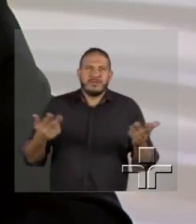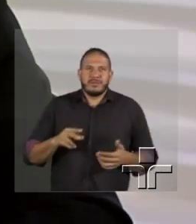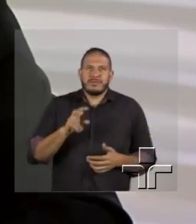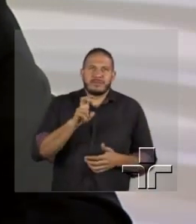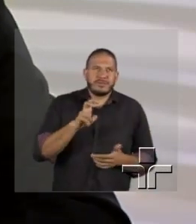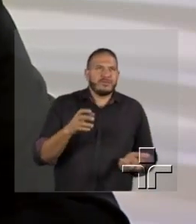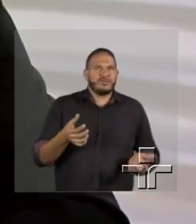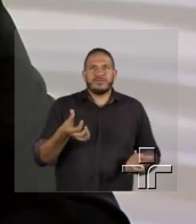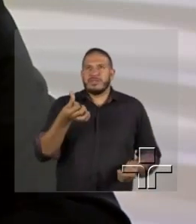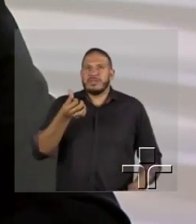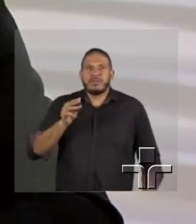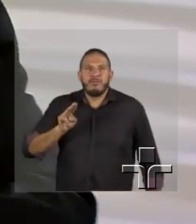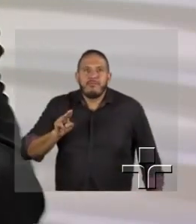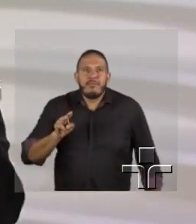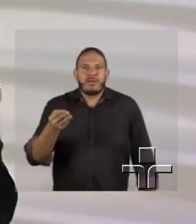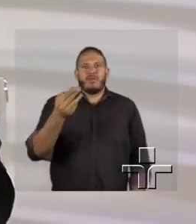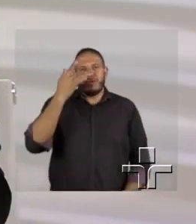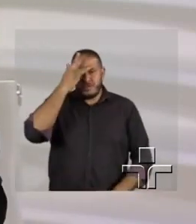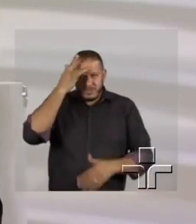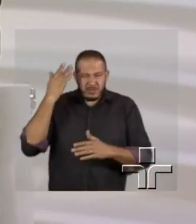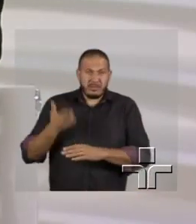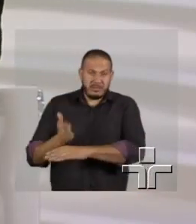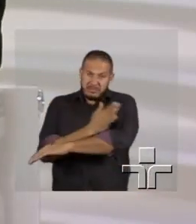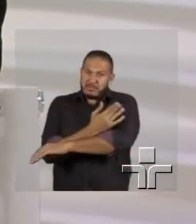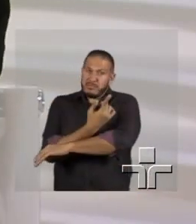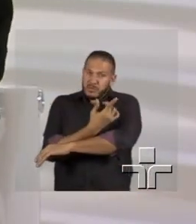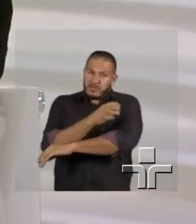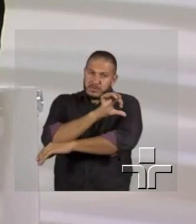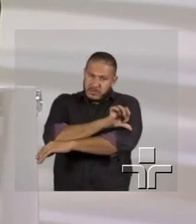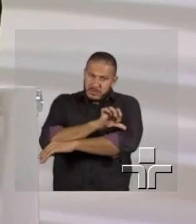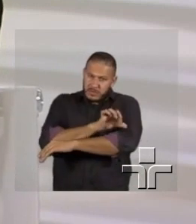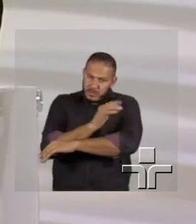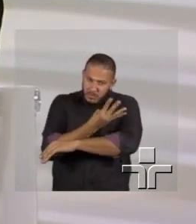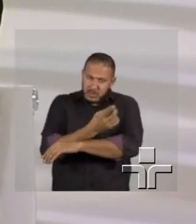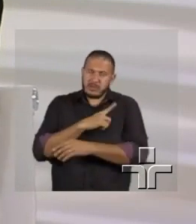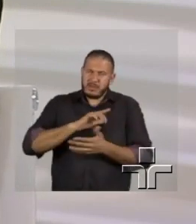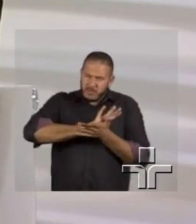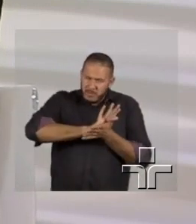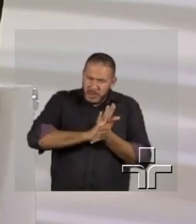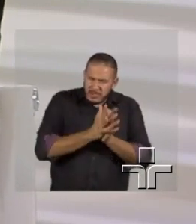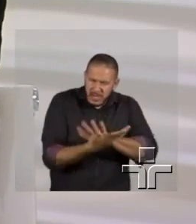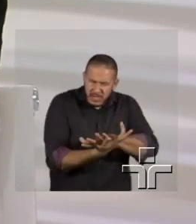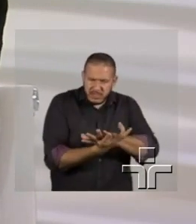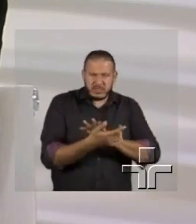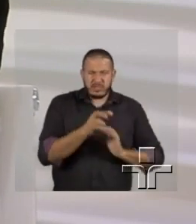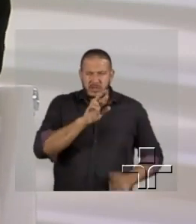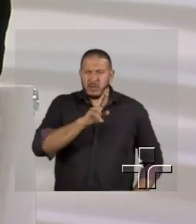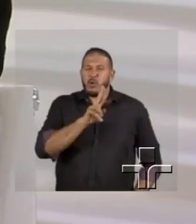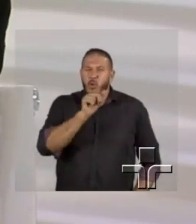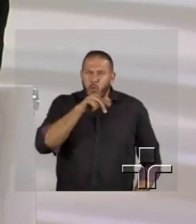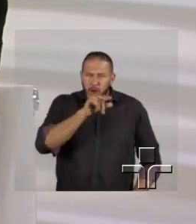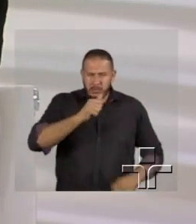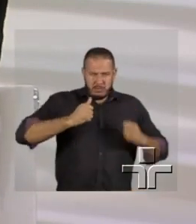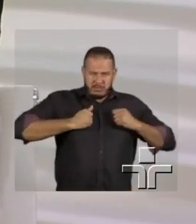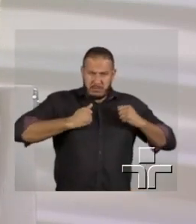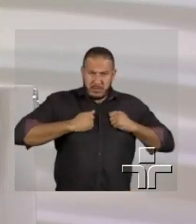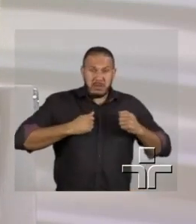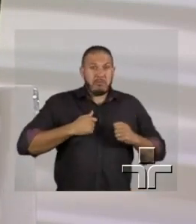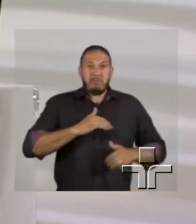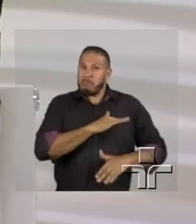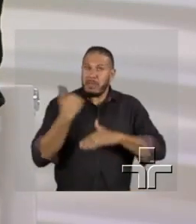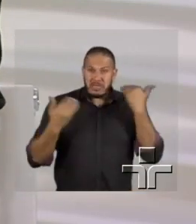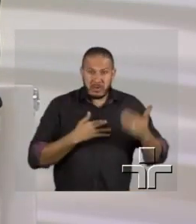Mas não tenho decisão nenhuma, não. Atualmente eu me dedico mais à parte dos meus cavalos lá, dos cavalos do exército que eu